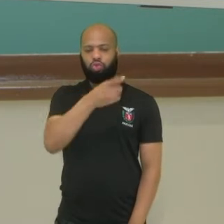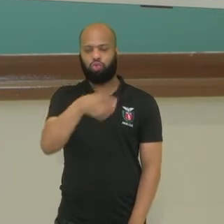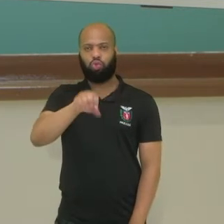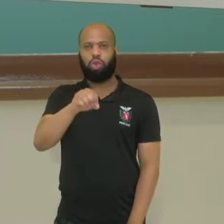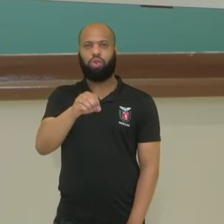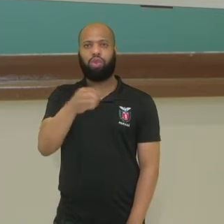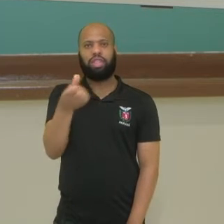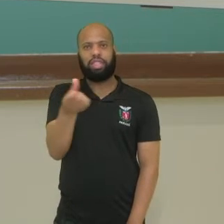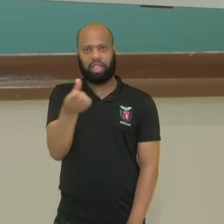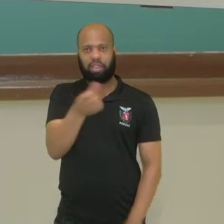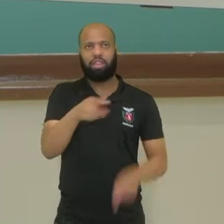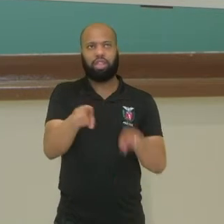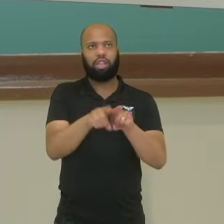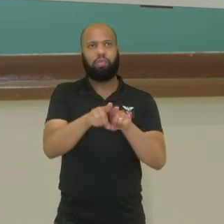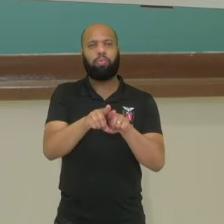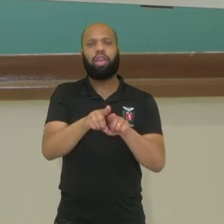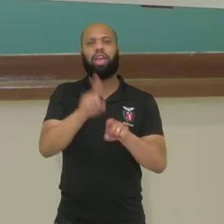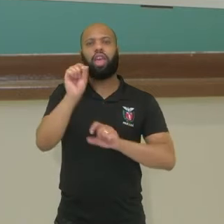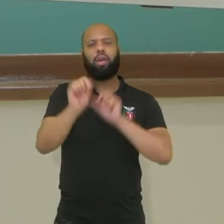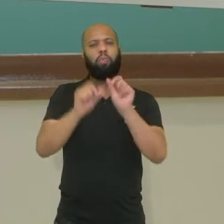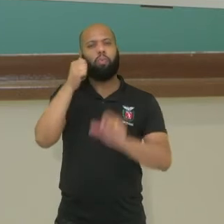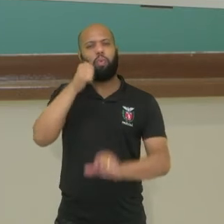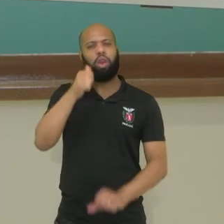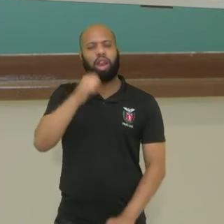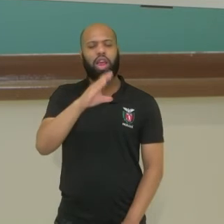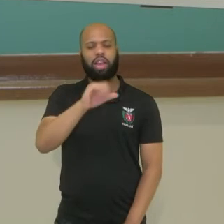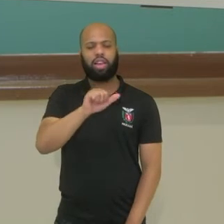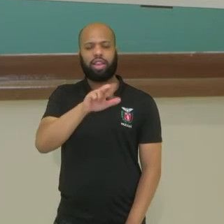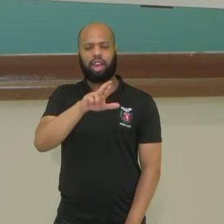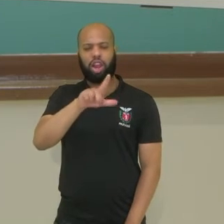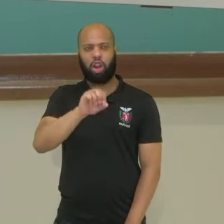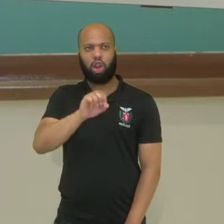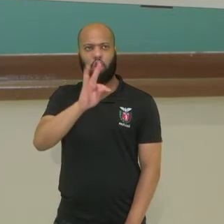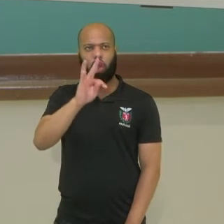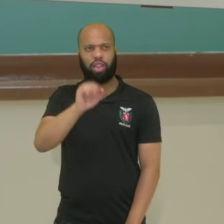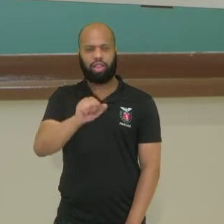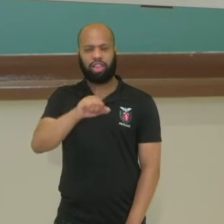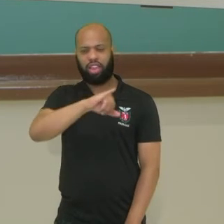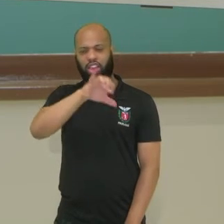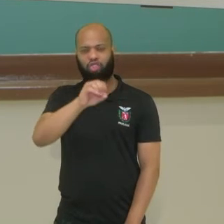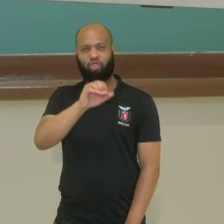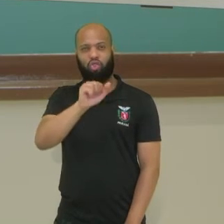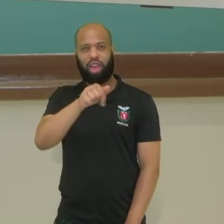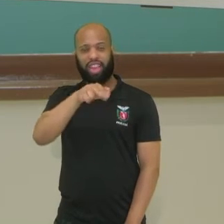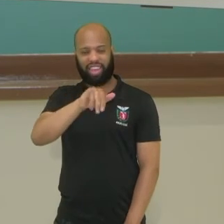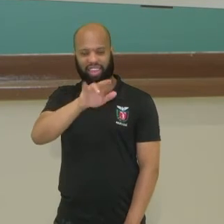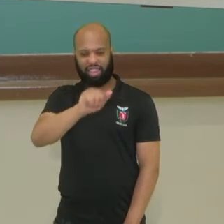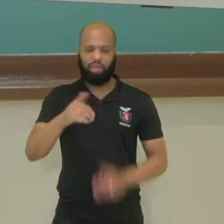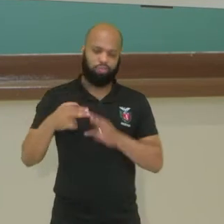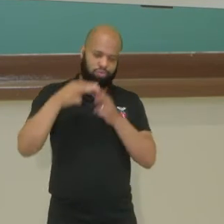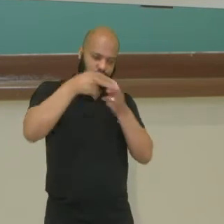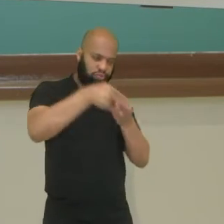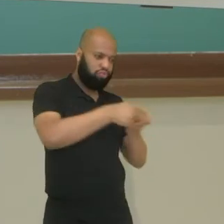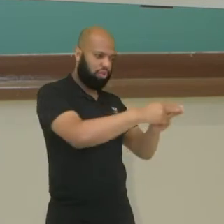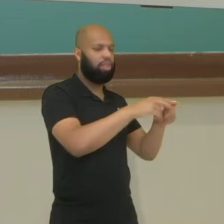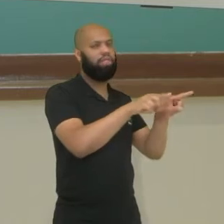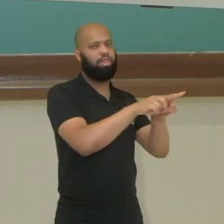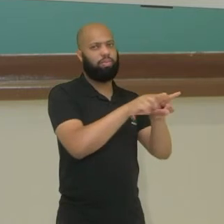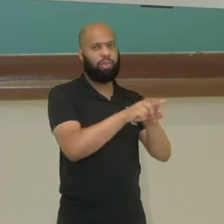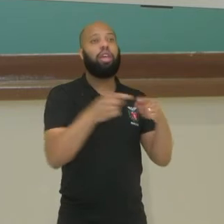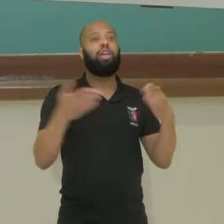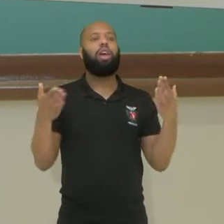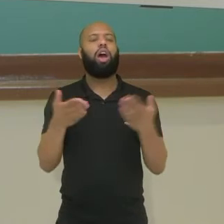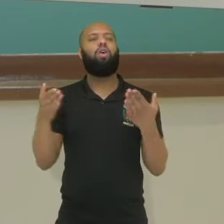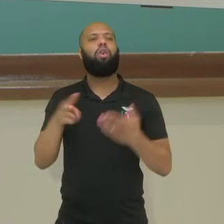convido você a discutir esse assunto tão importante juntos. Vamos lá, pessoal, né? Você lembra como podemos dividir